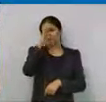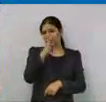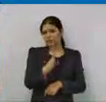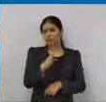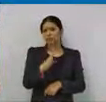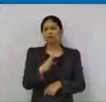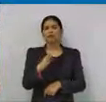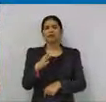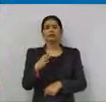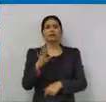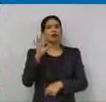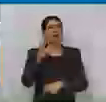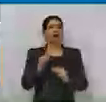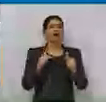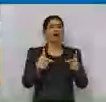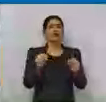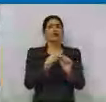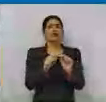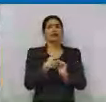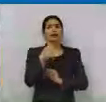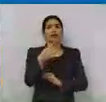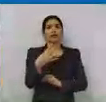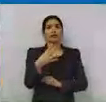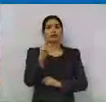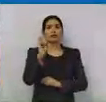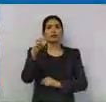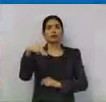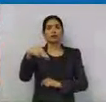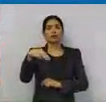14,3 km de extensão de adutora,